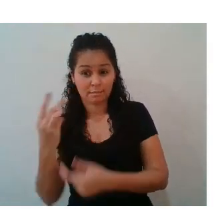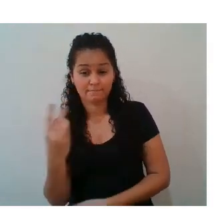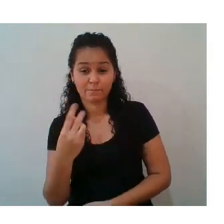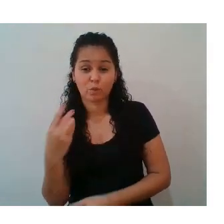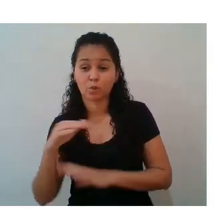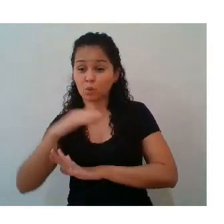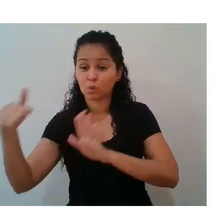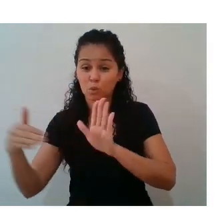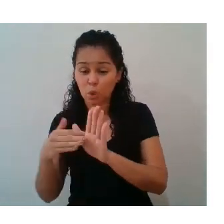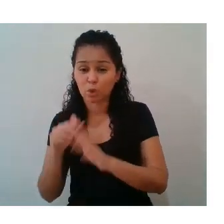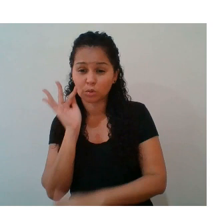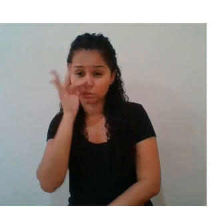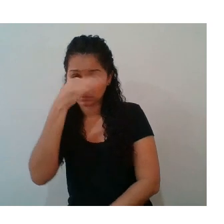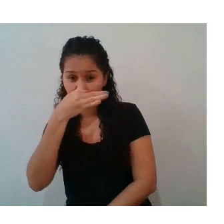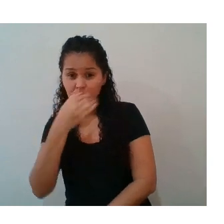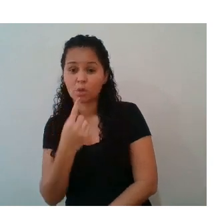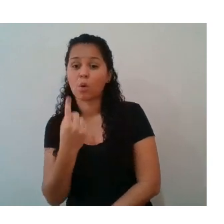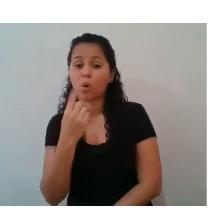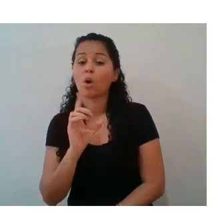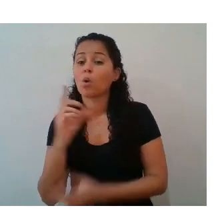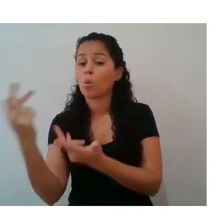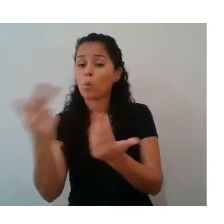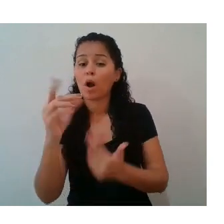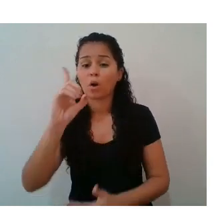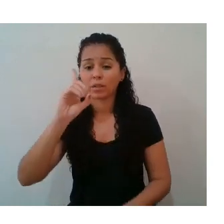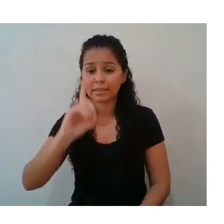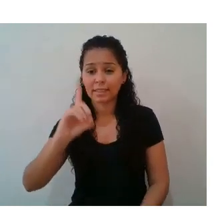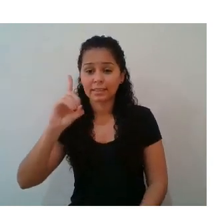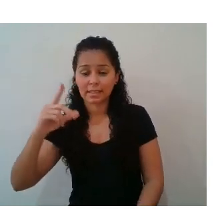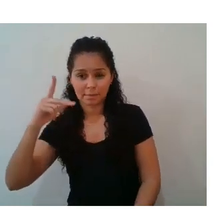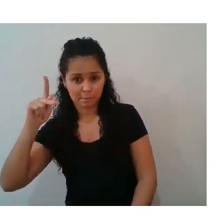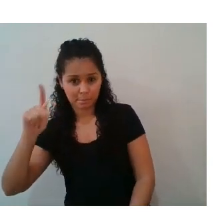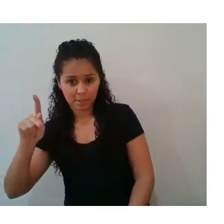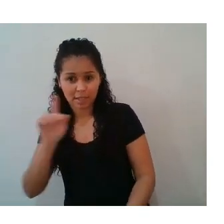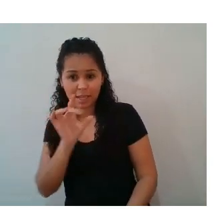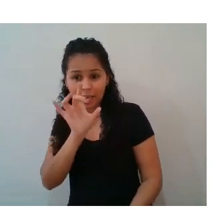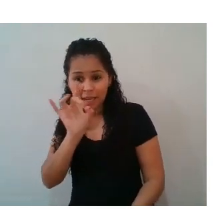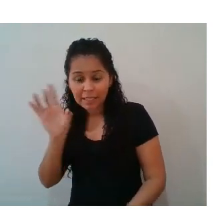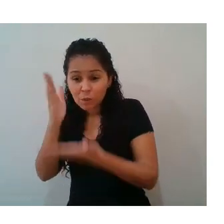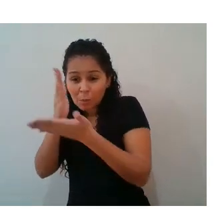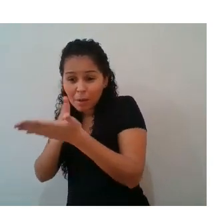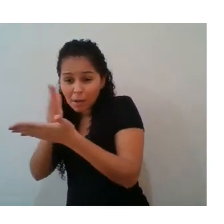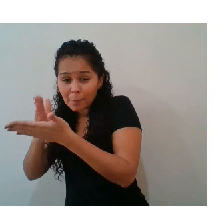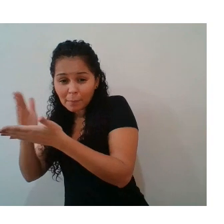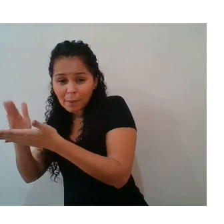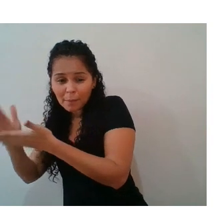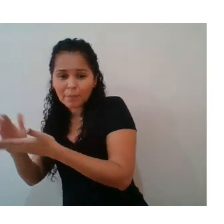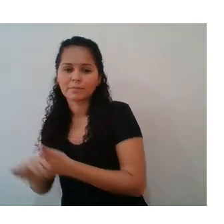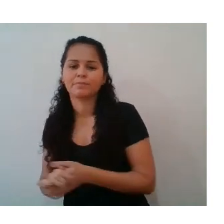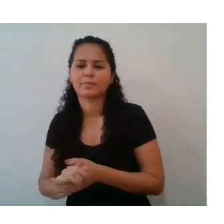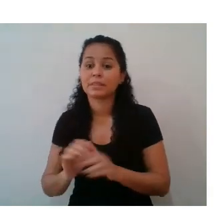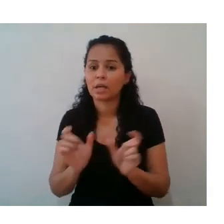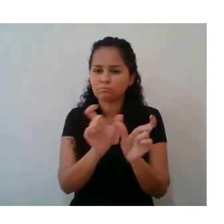a uma mesma DDP, cada uma fica com um pouquinho. Então, o que na associação de resistores em série